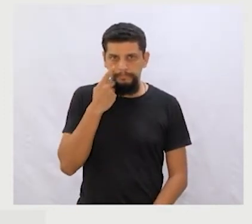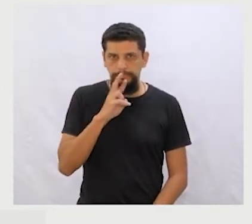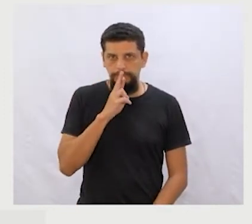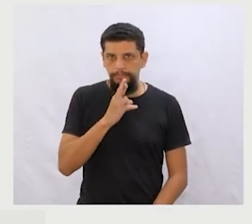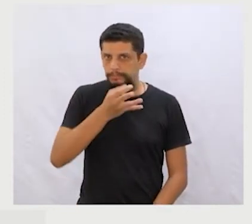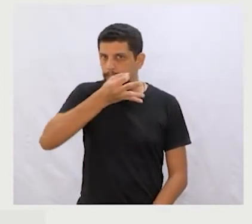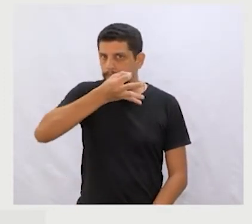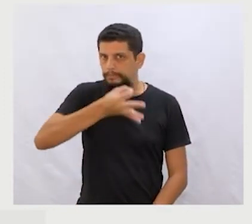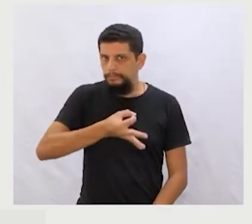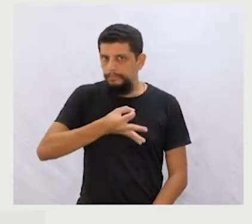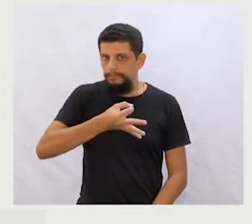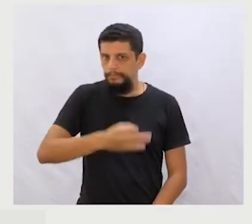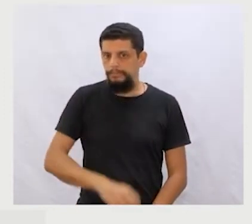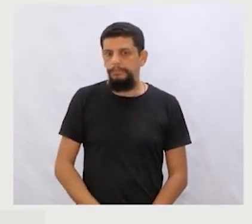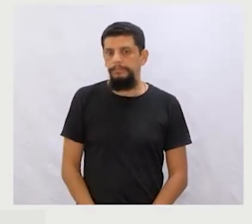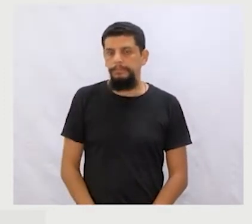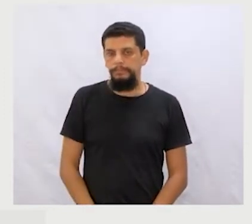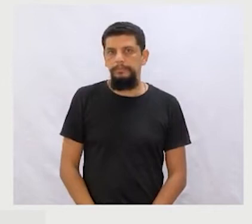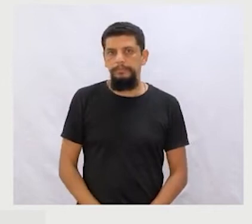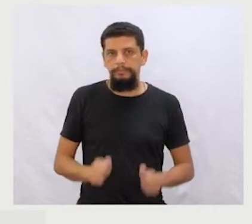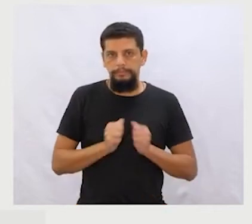Vamos ver qual é a resposta?